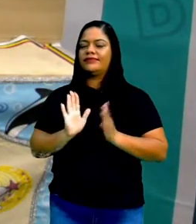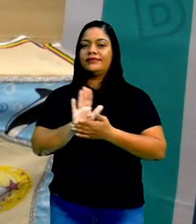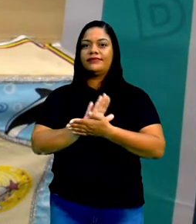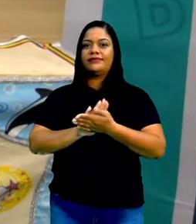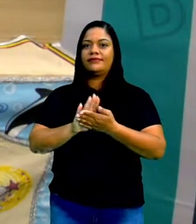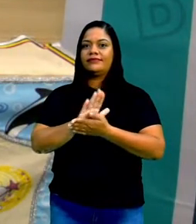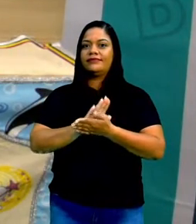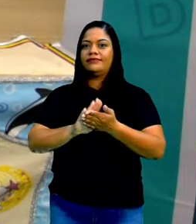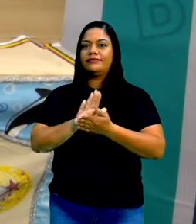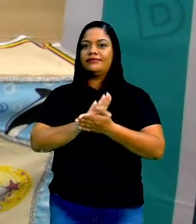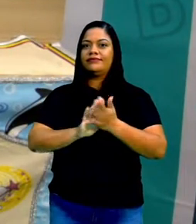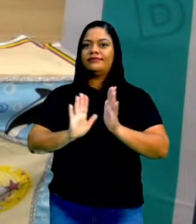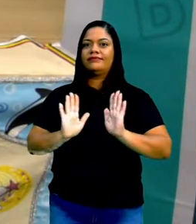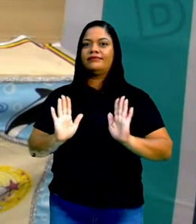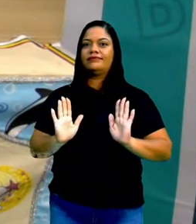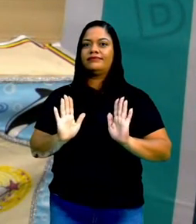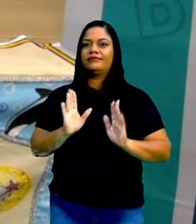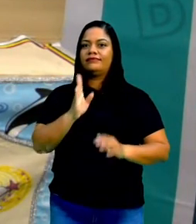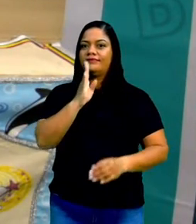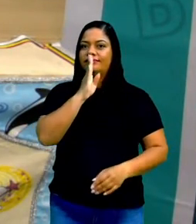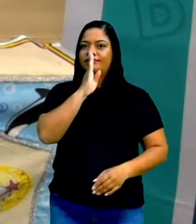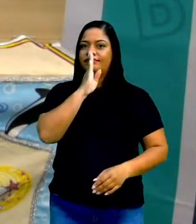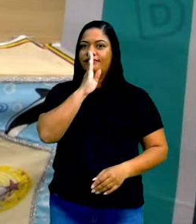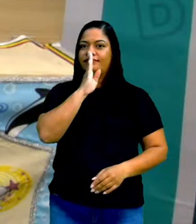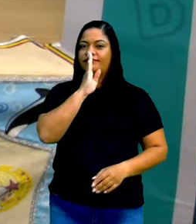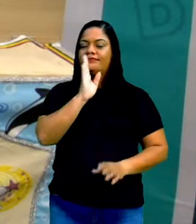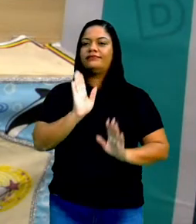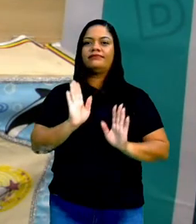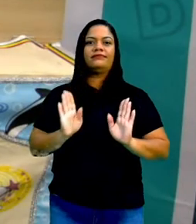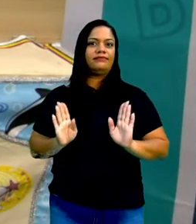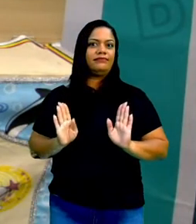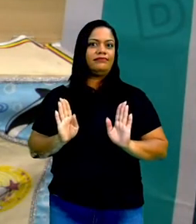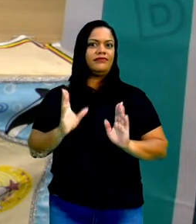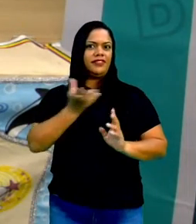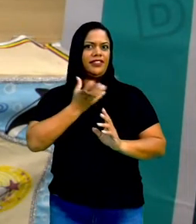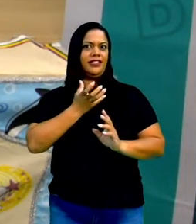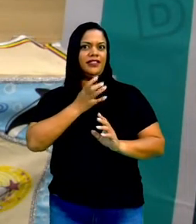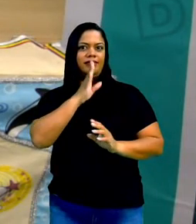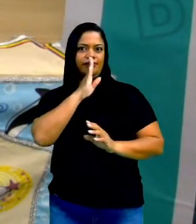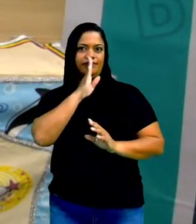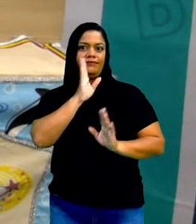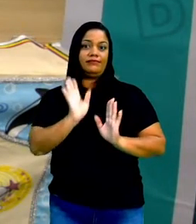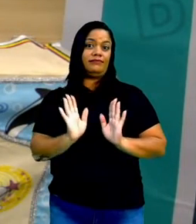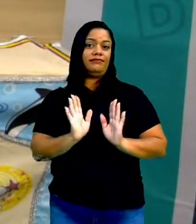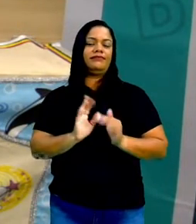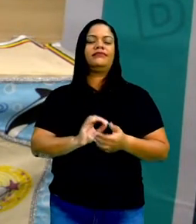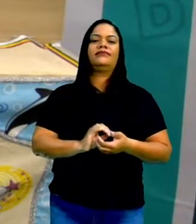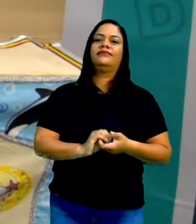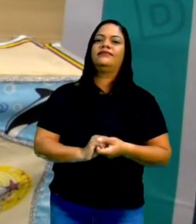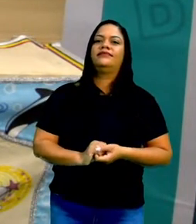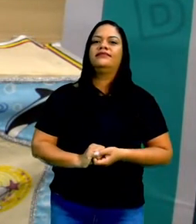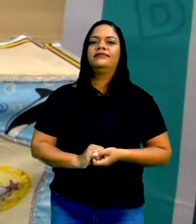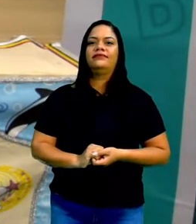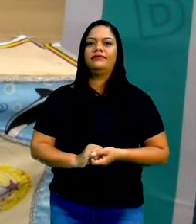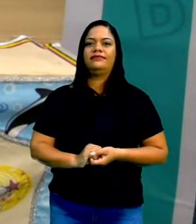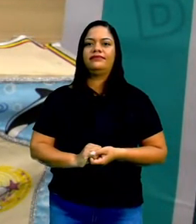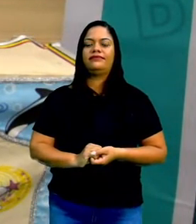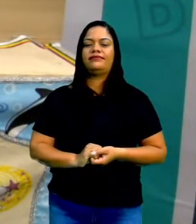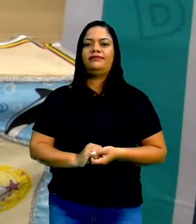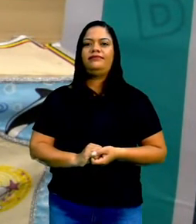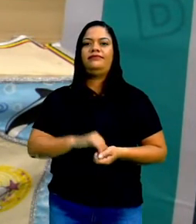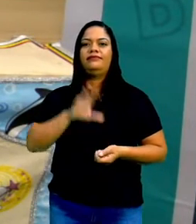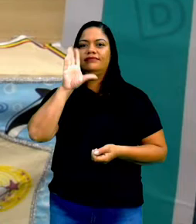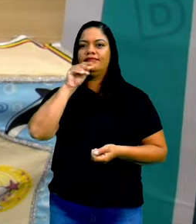Não, ficou sem fazer barulho. Ele não queria ser silencioso? Pois é. Então, o